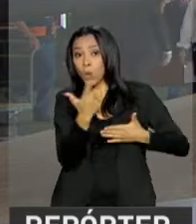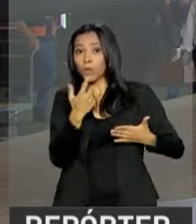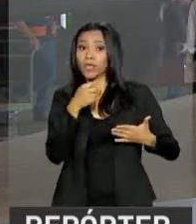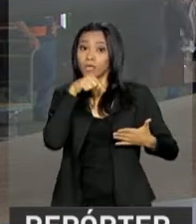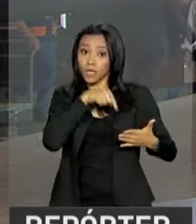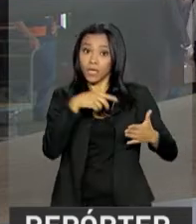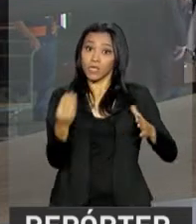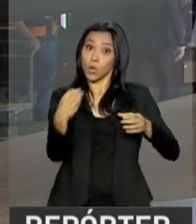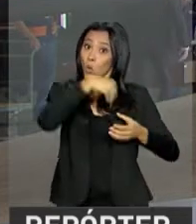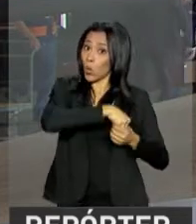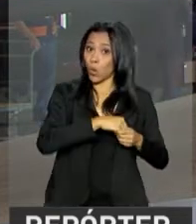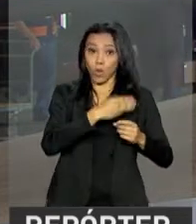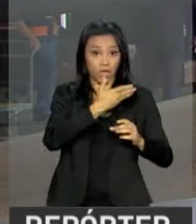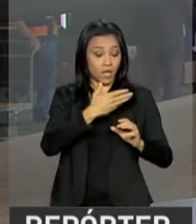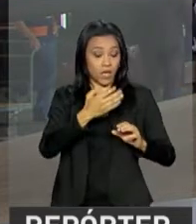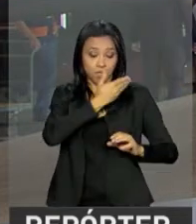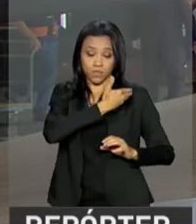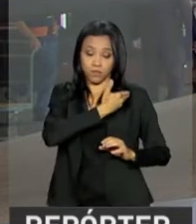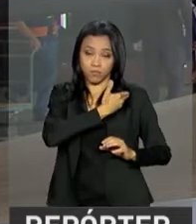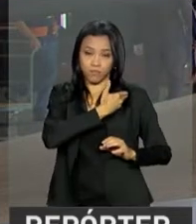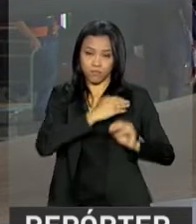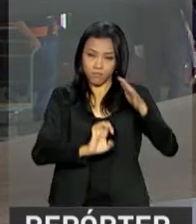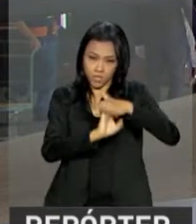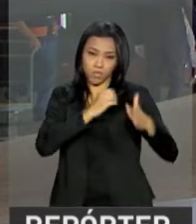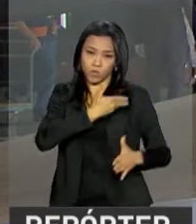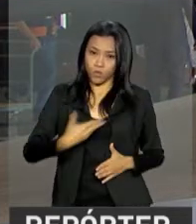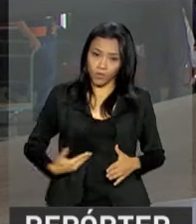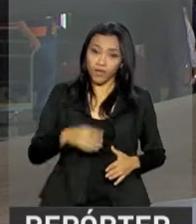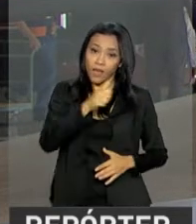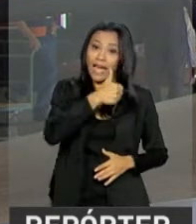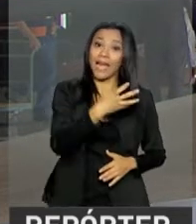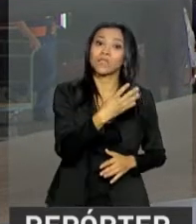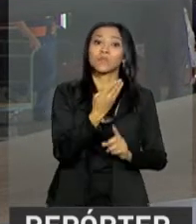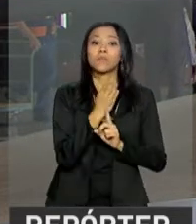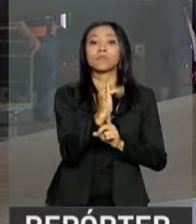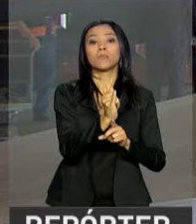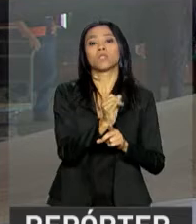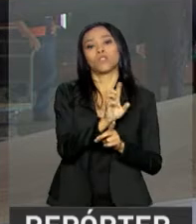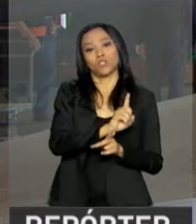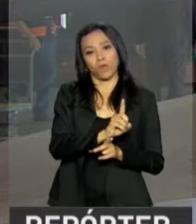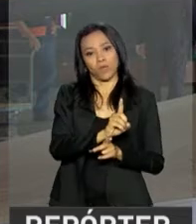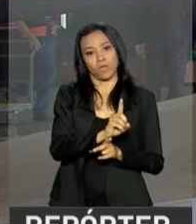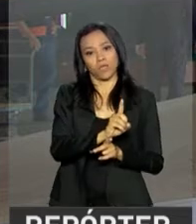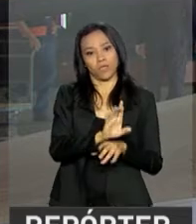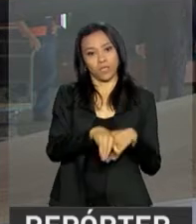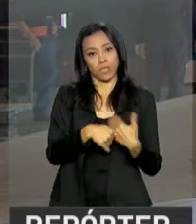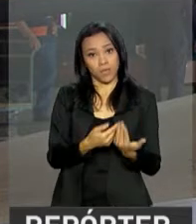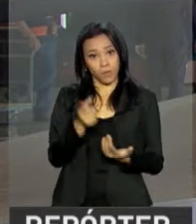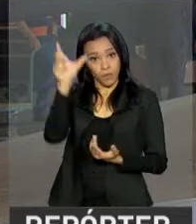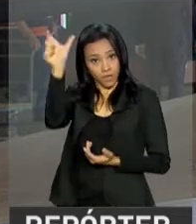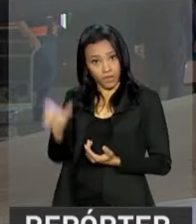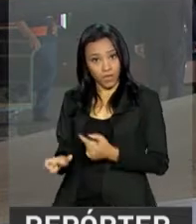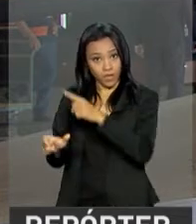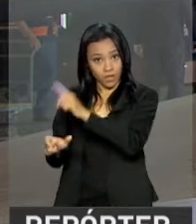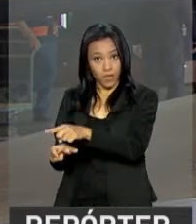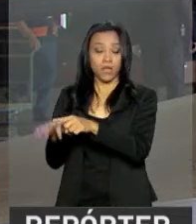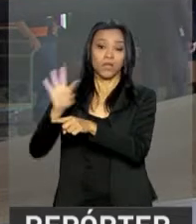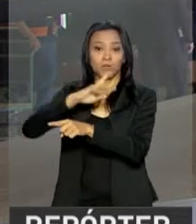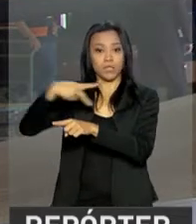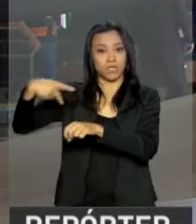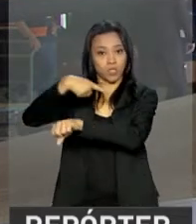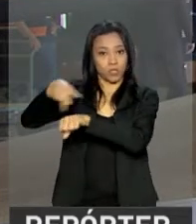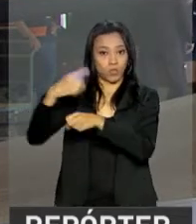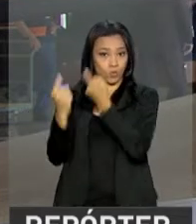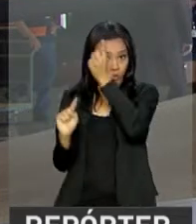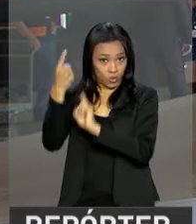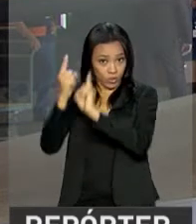estatais, esse valor gira em torno de 14 bilhões de dólares. Sebastián Piñera vai governar o Chile,